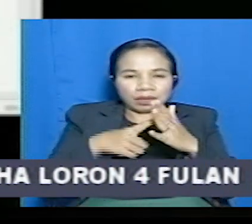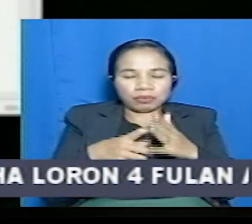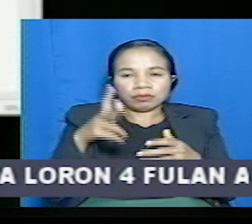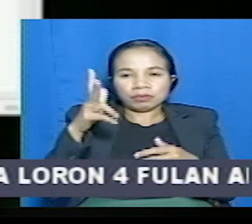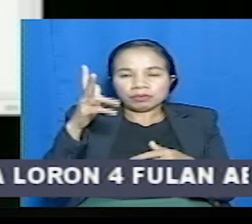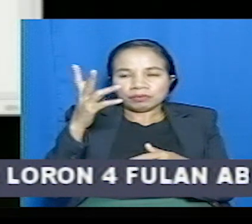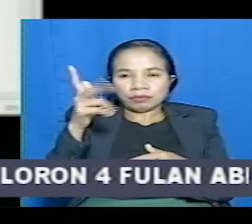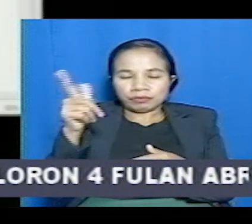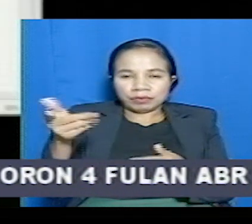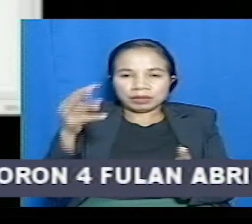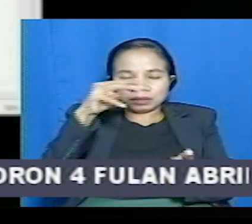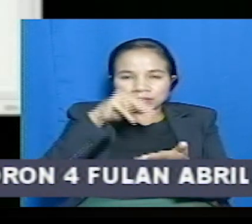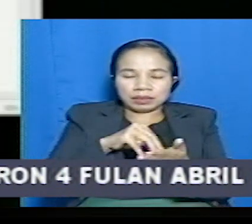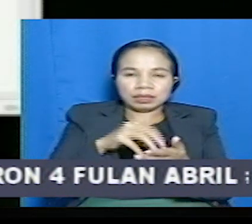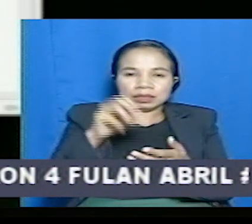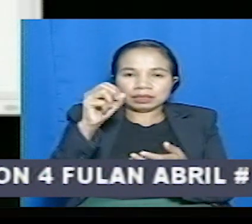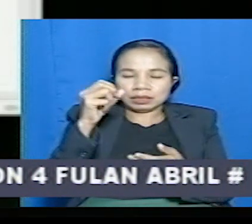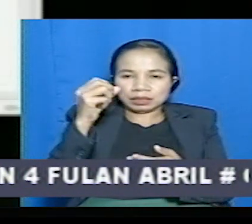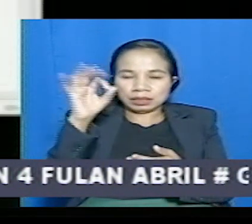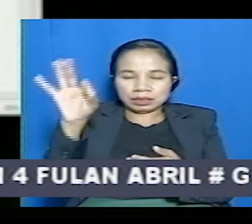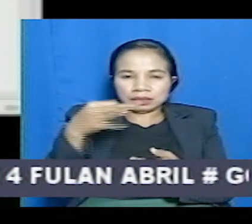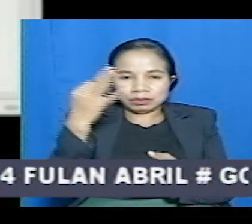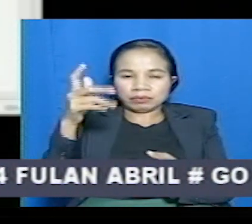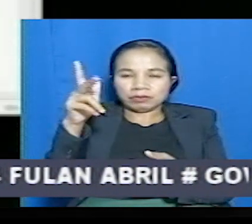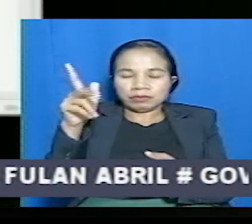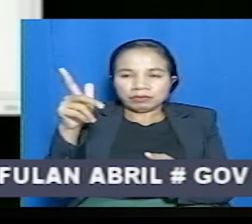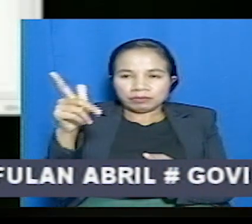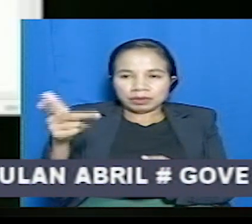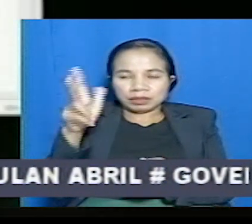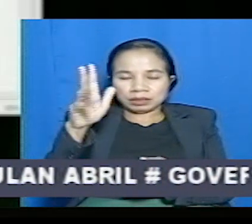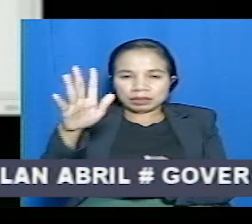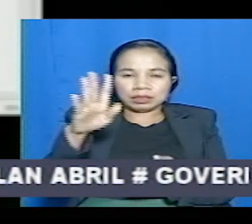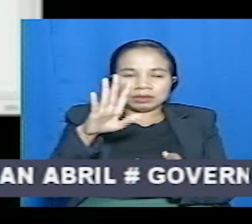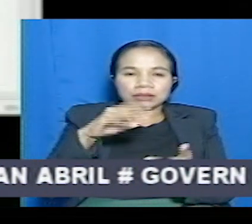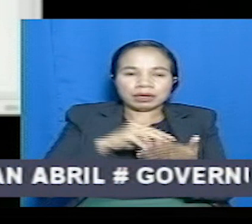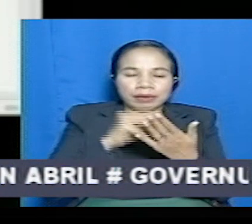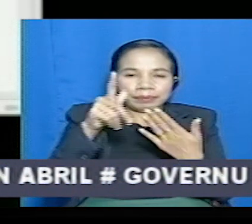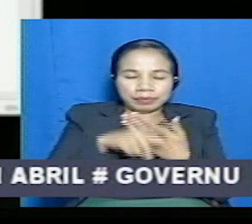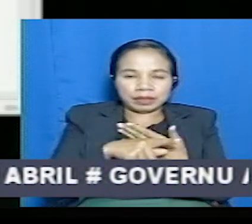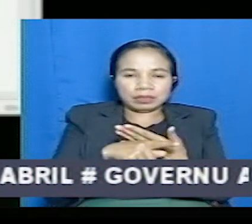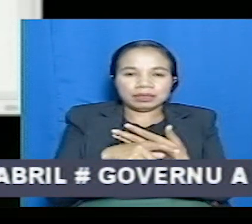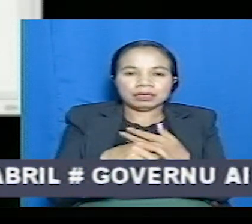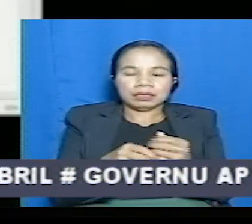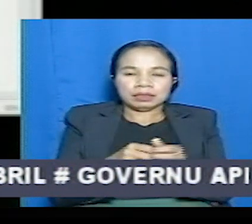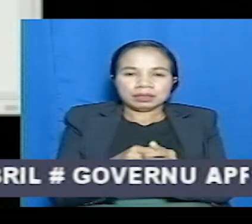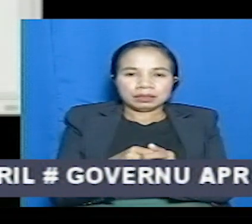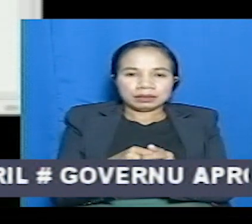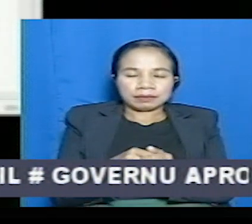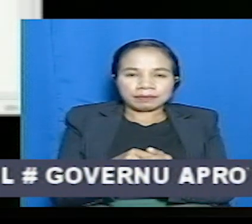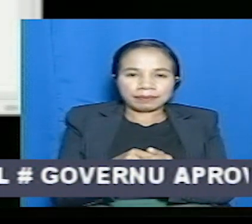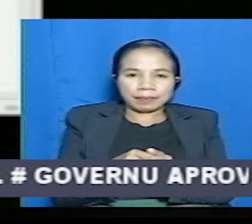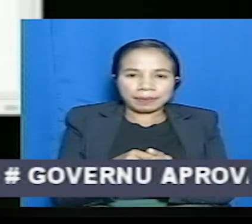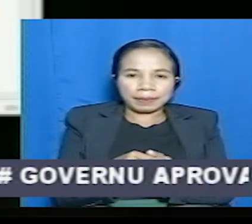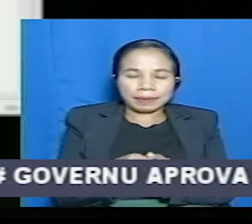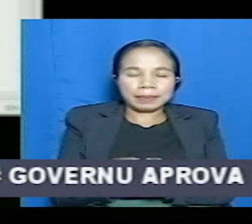20 mil, ia 19 to 25 de abril, mas to ia semana ida igus liu, né? Mais ou menos, Rússia taxa de prevalência